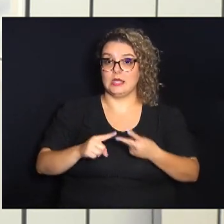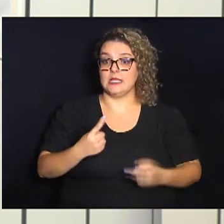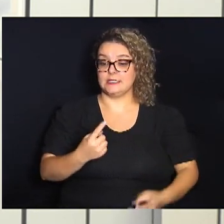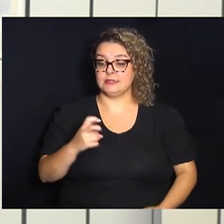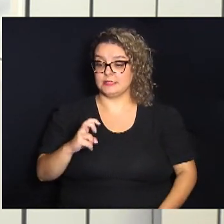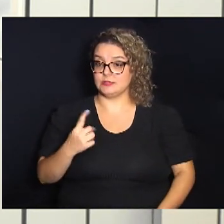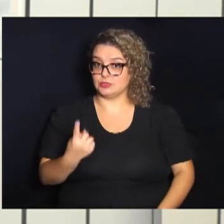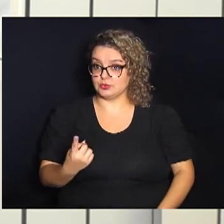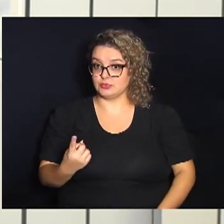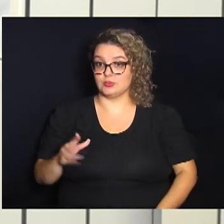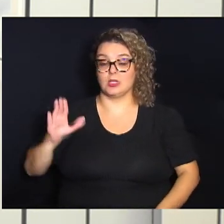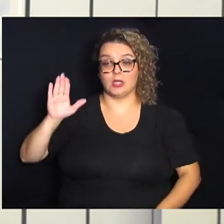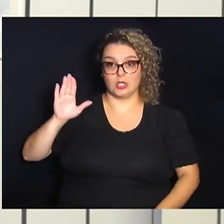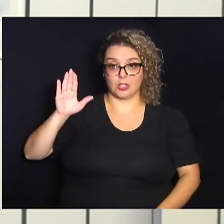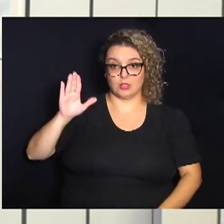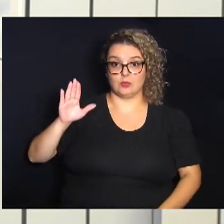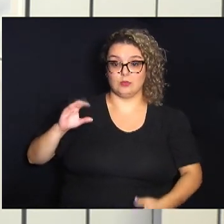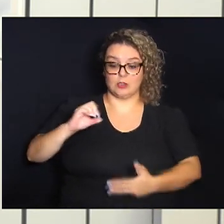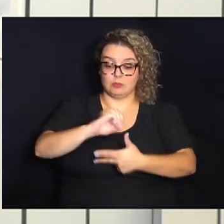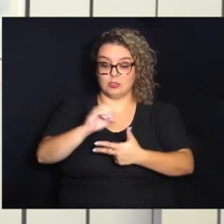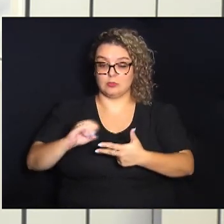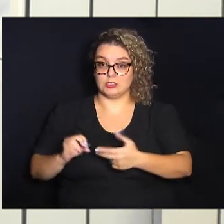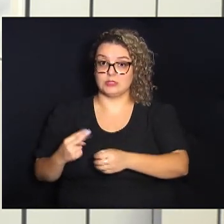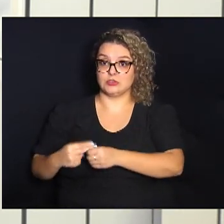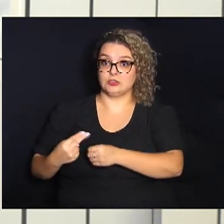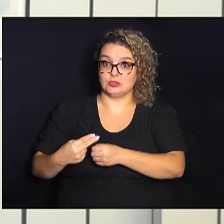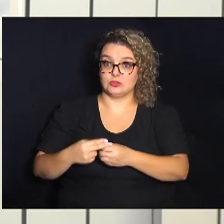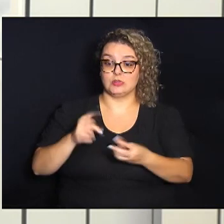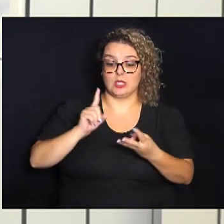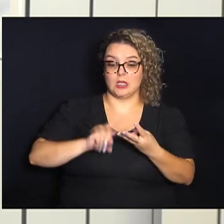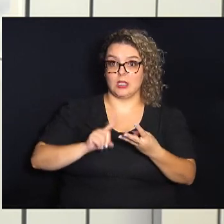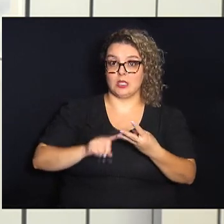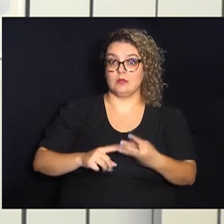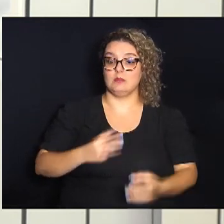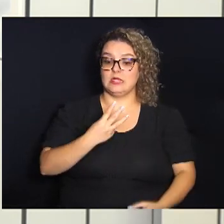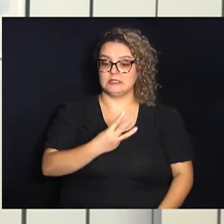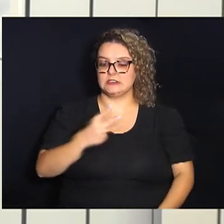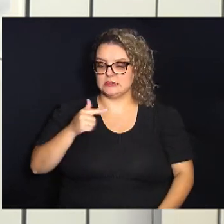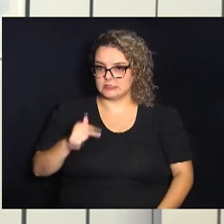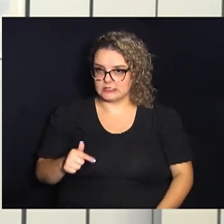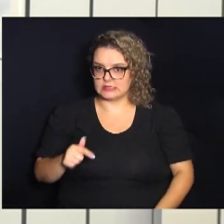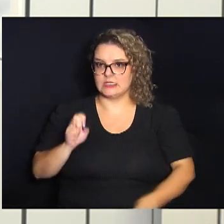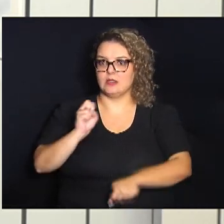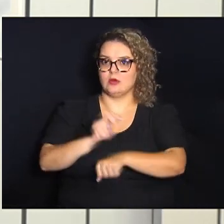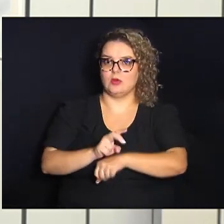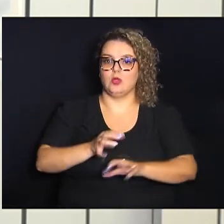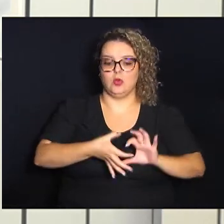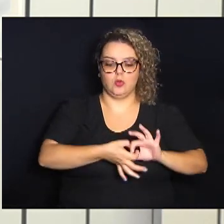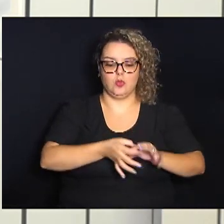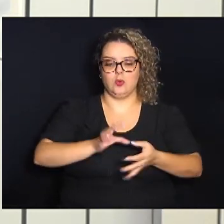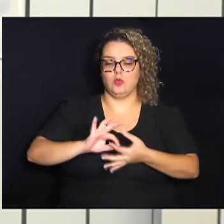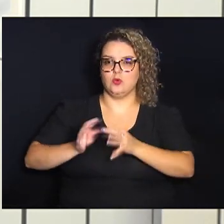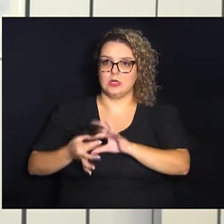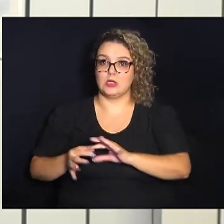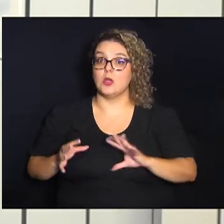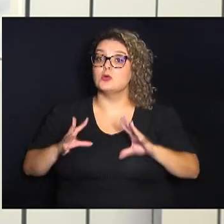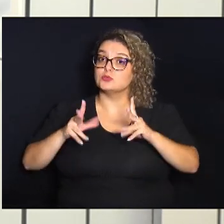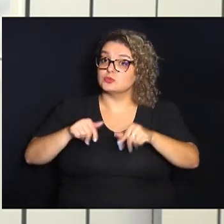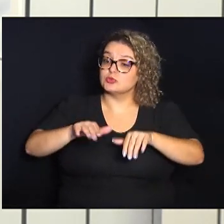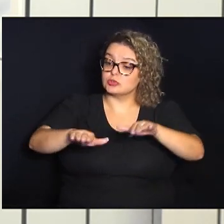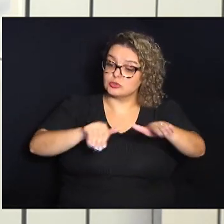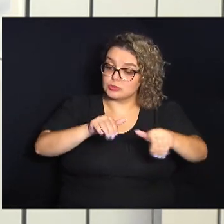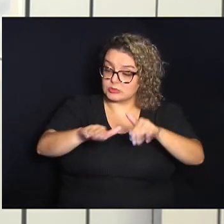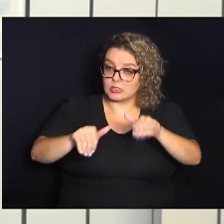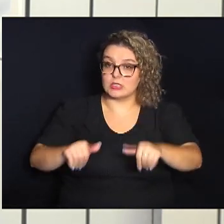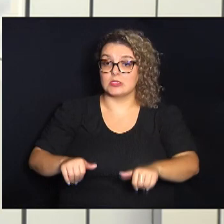151 candidatos pelo Enem Unicamp e mais 37 vagas olímpicas. Todos os convocados